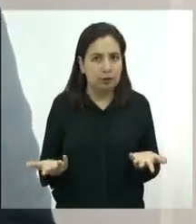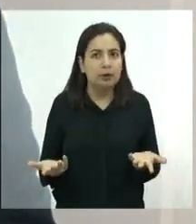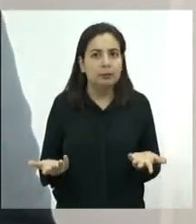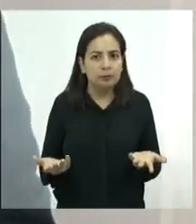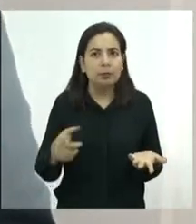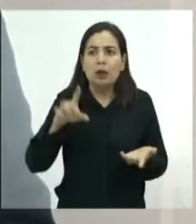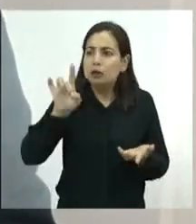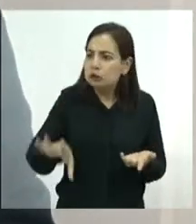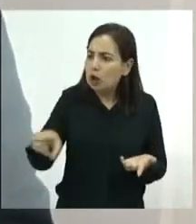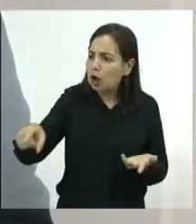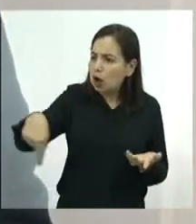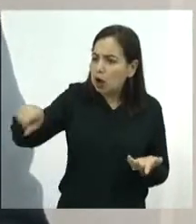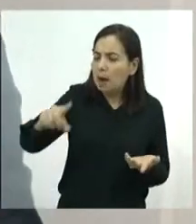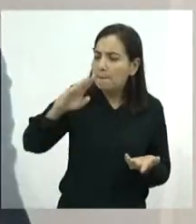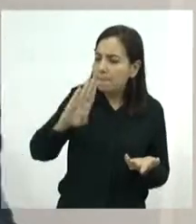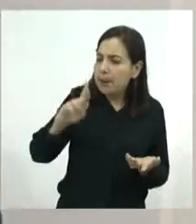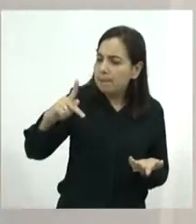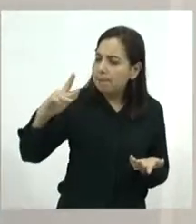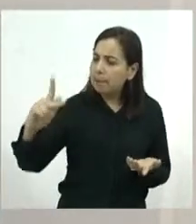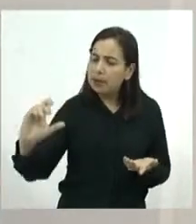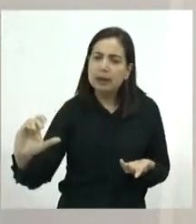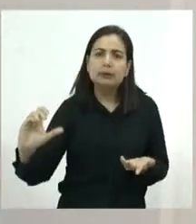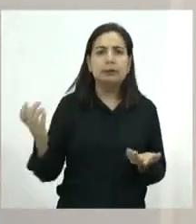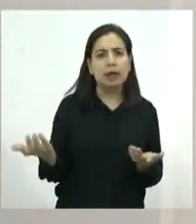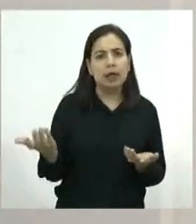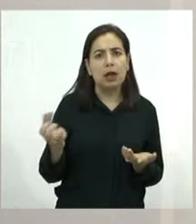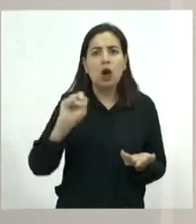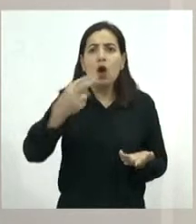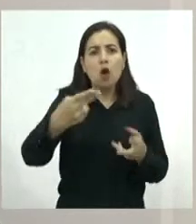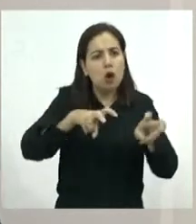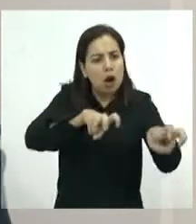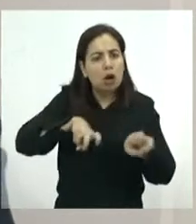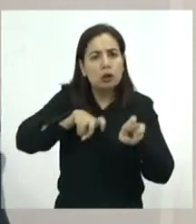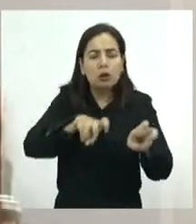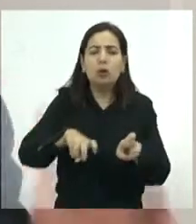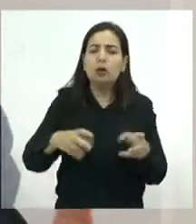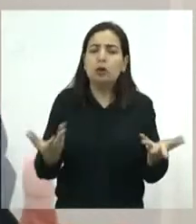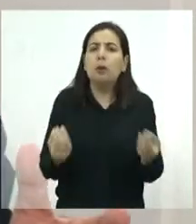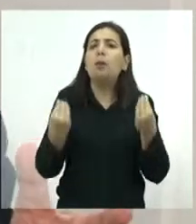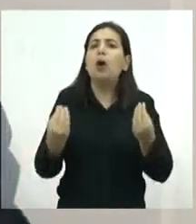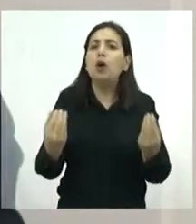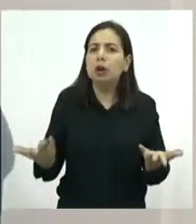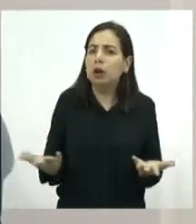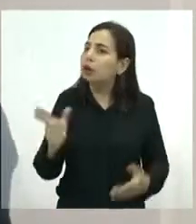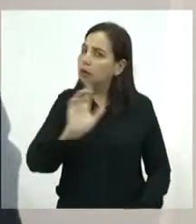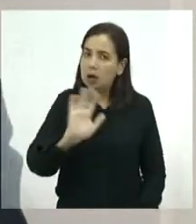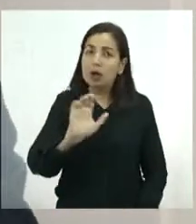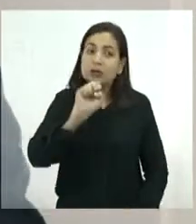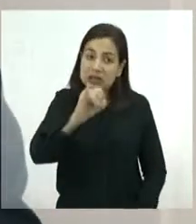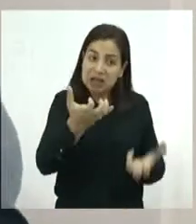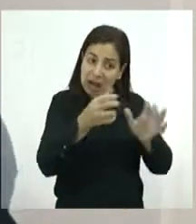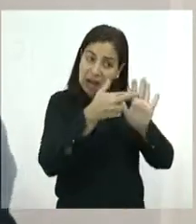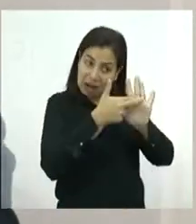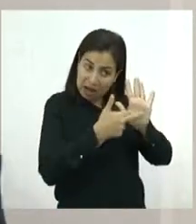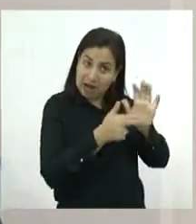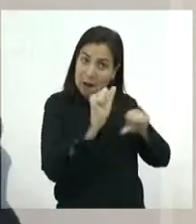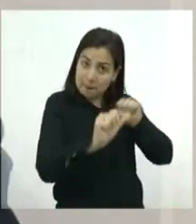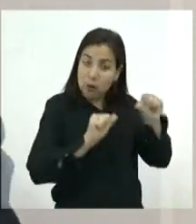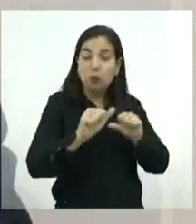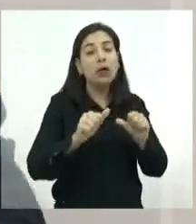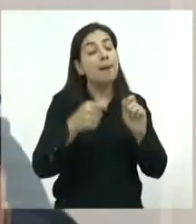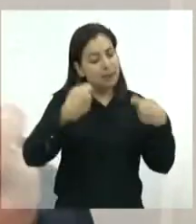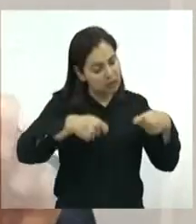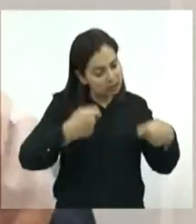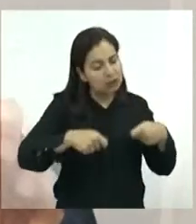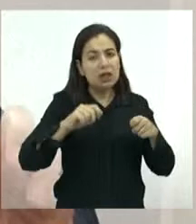o benefício de prestação continuada ou o agricultor familiar. Eu acho que todos têm que contribuir. E aí eu estou falando de todos